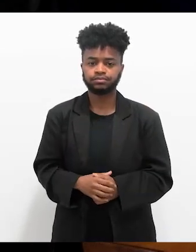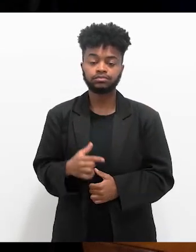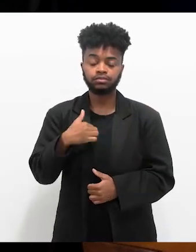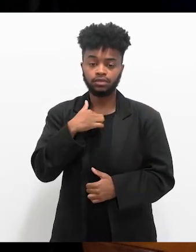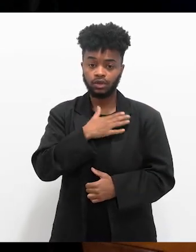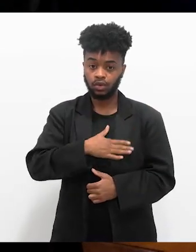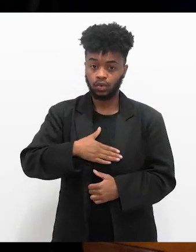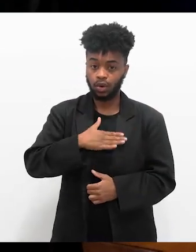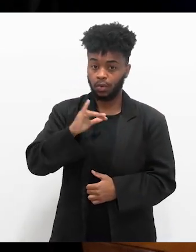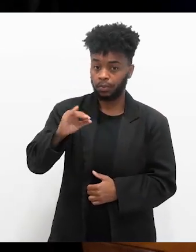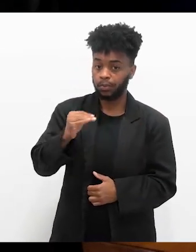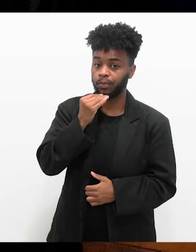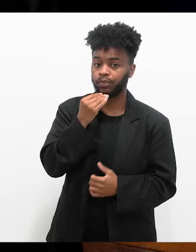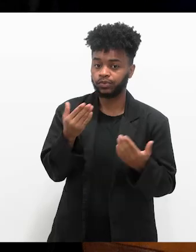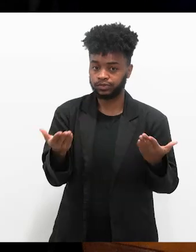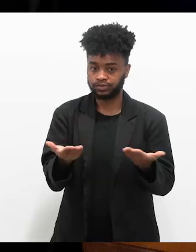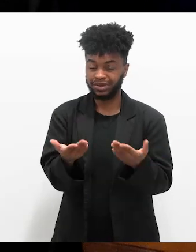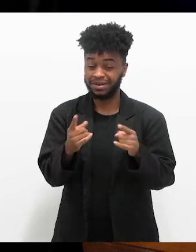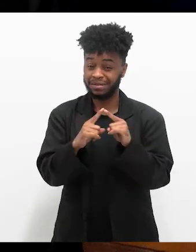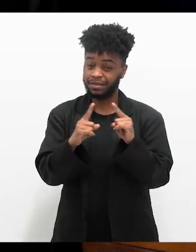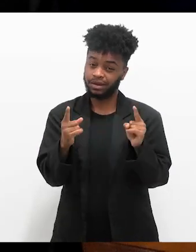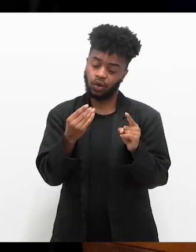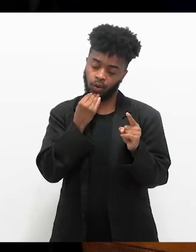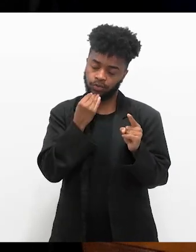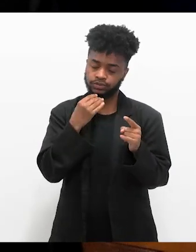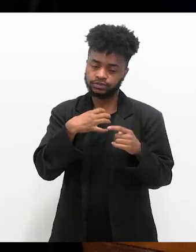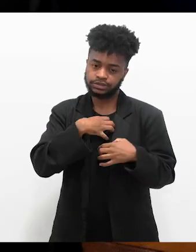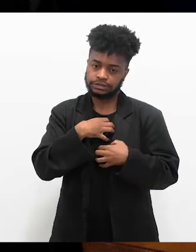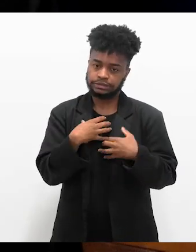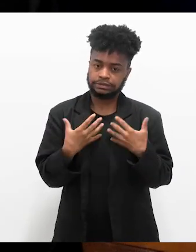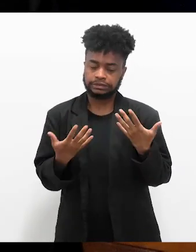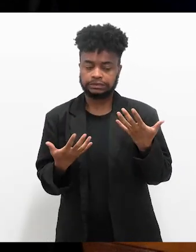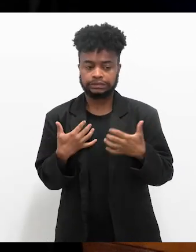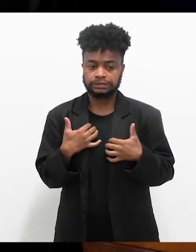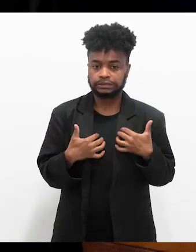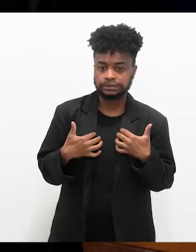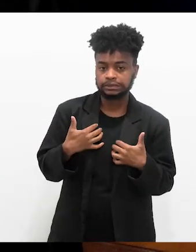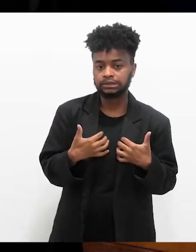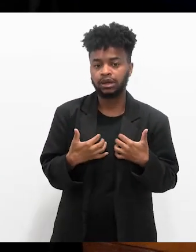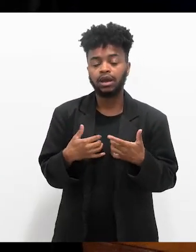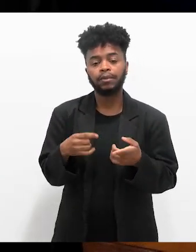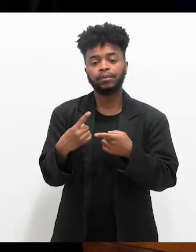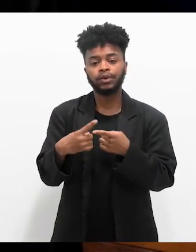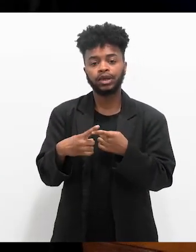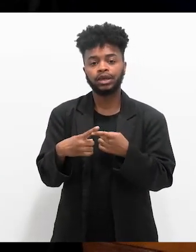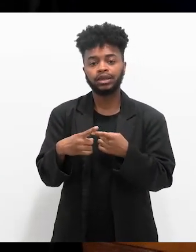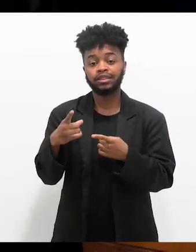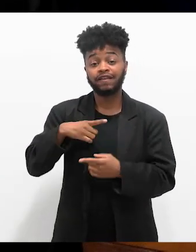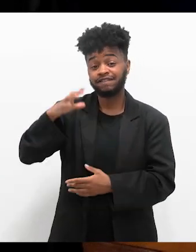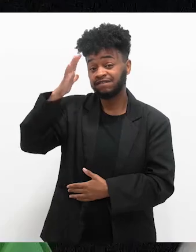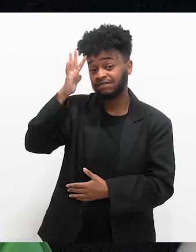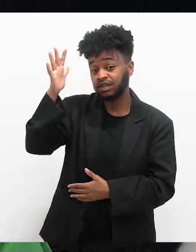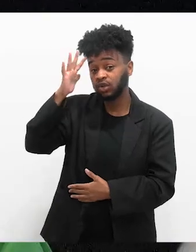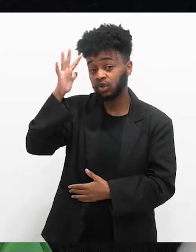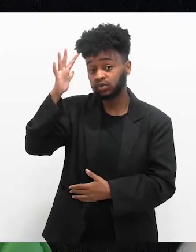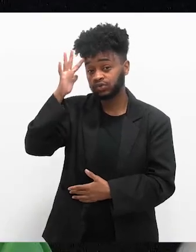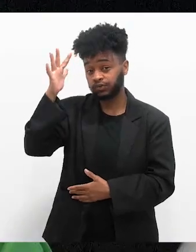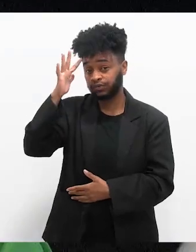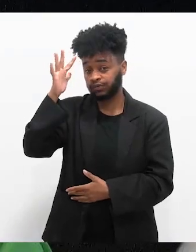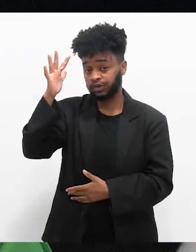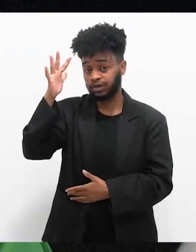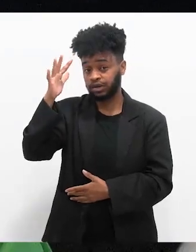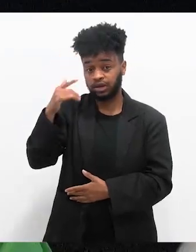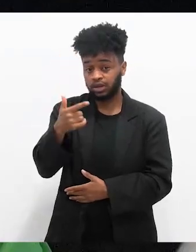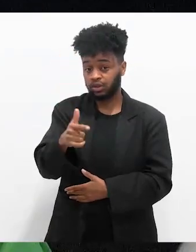realmente dessa oportunidade. Agora, claro que fica um receio muito grande, né, Luzia, em colocar uma filosofia que não tem o